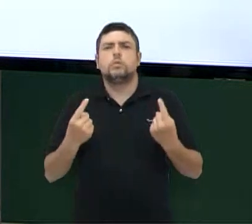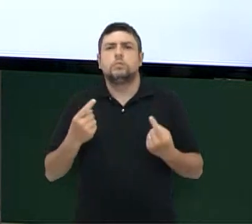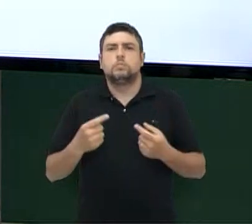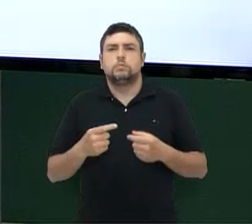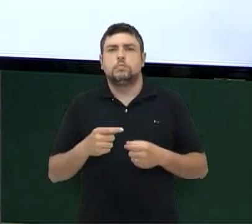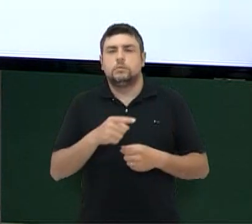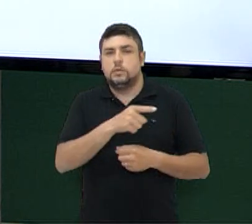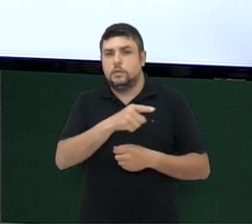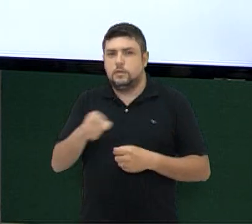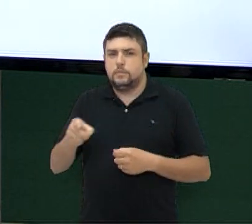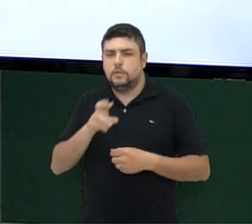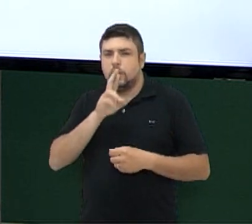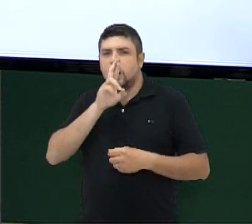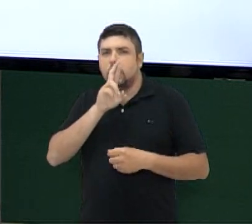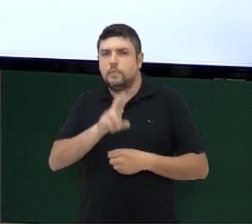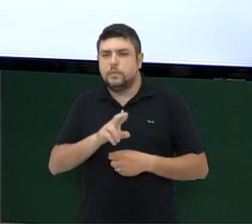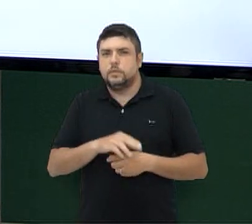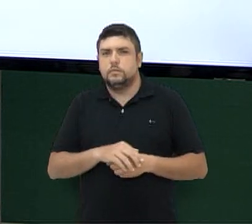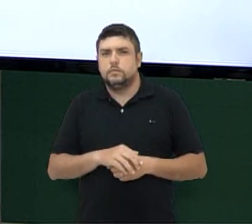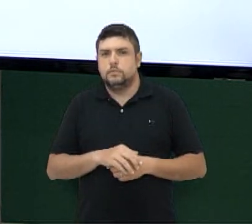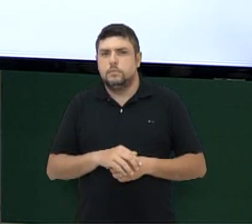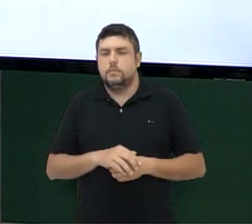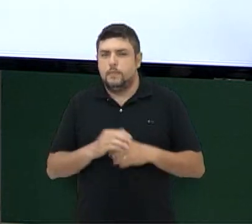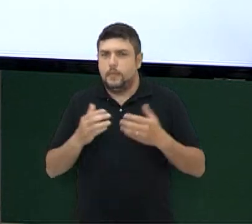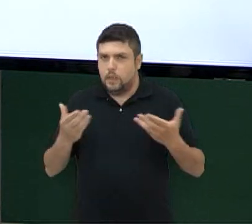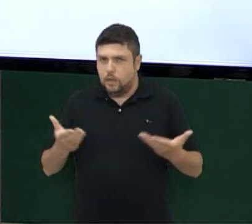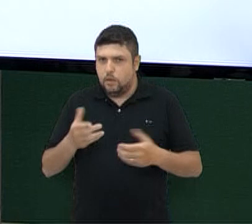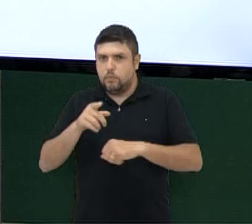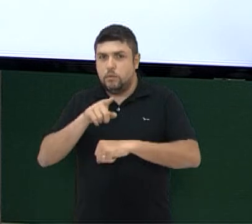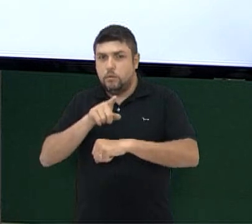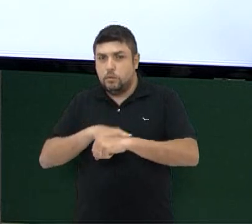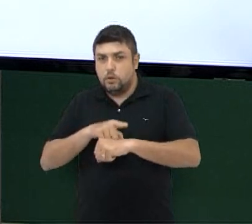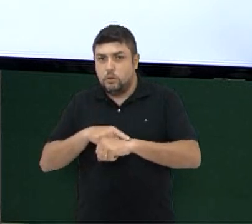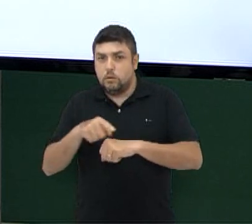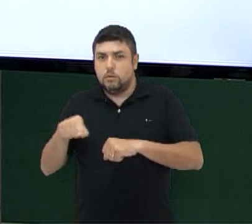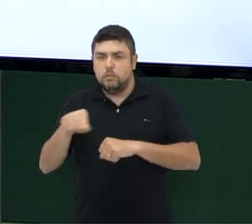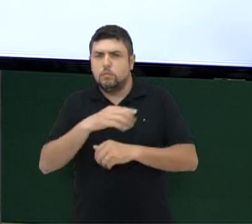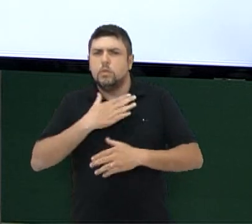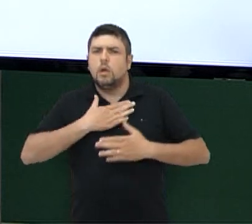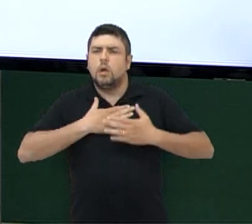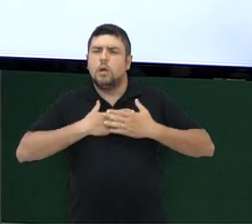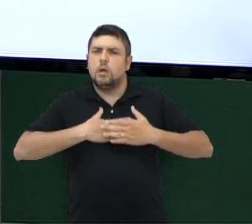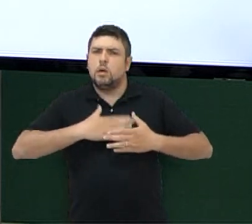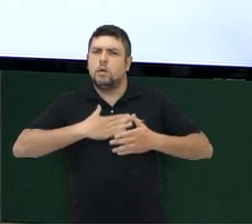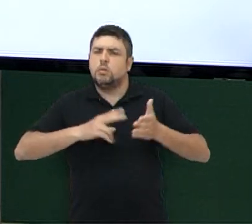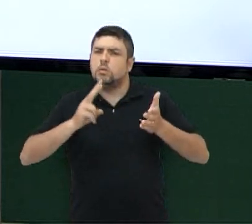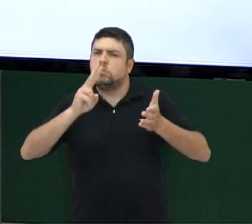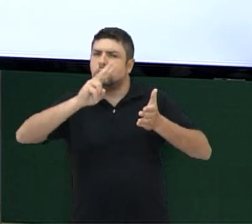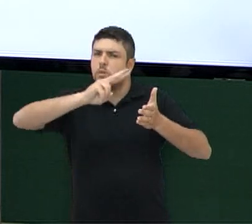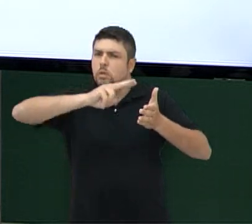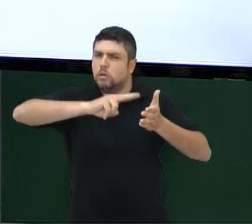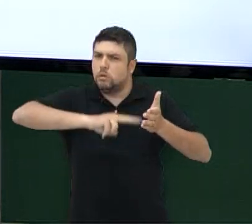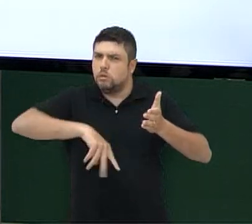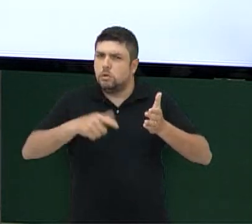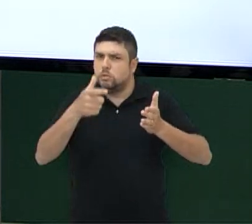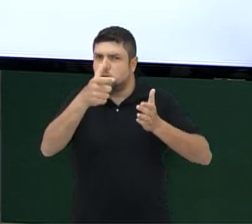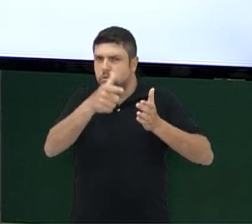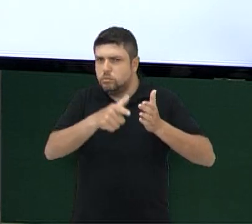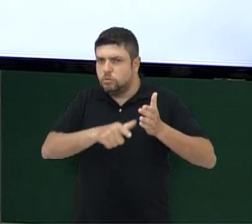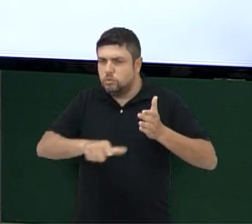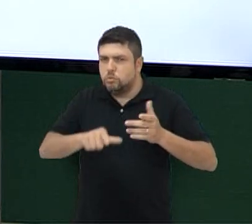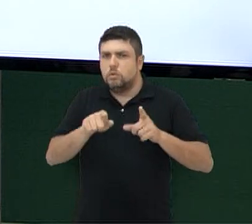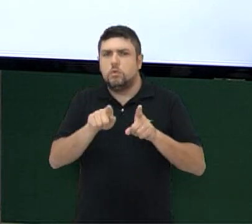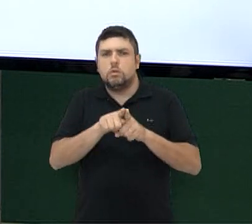com vocês, certo? Eu vou dar um tempinho, analisem isso aqui, faça o seu mapa mental, lembre-se de como é que a gente